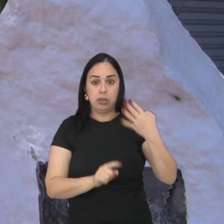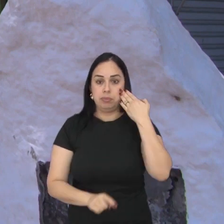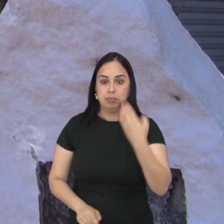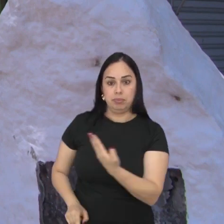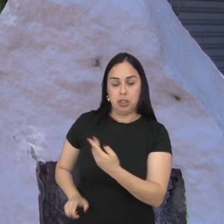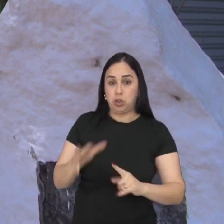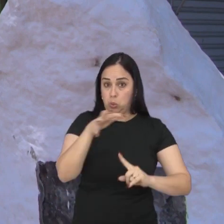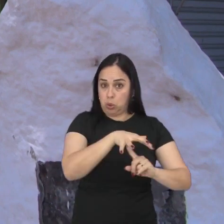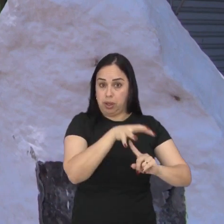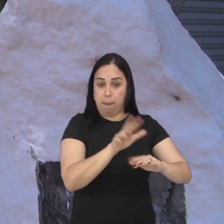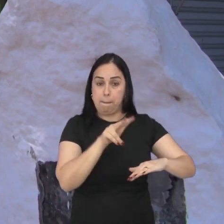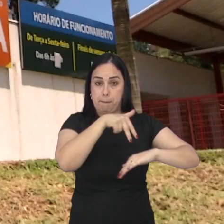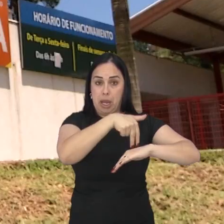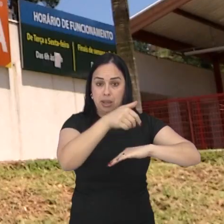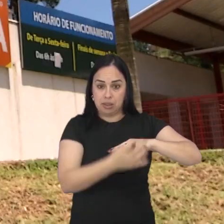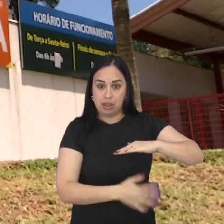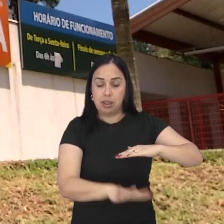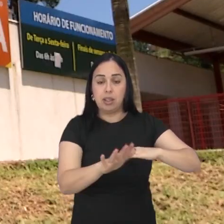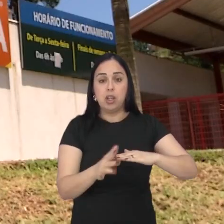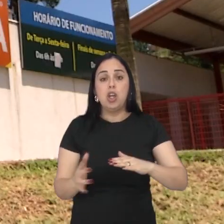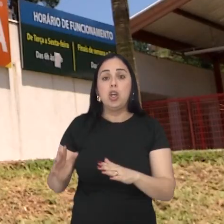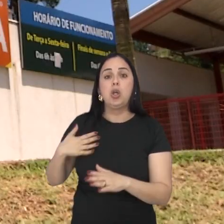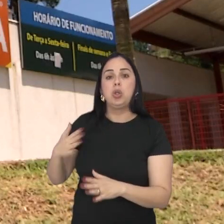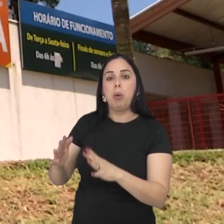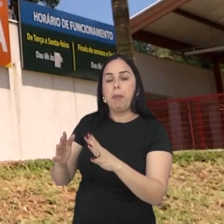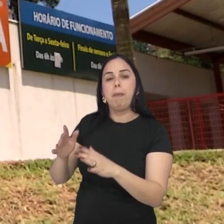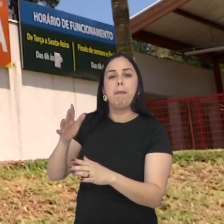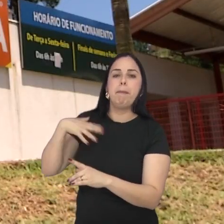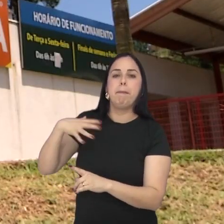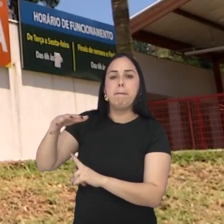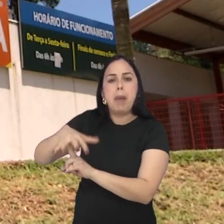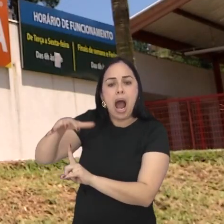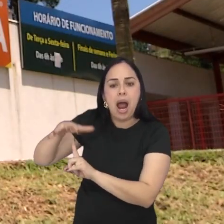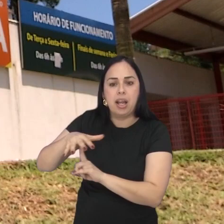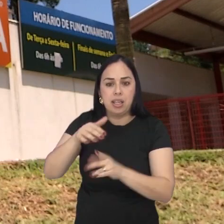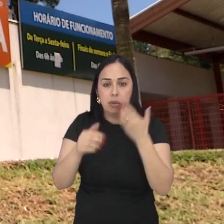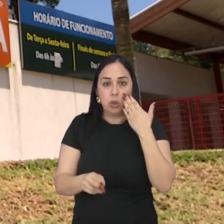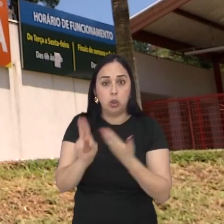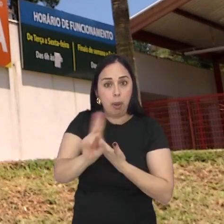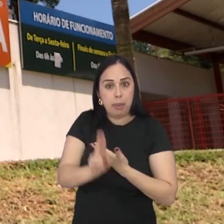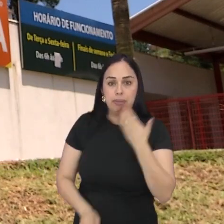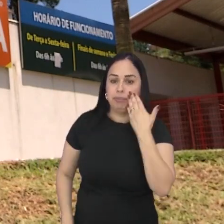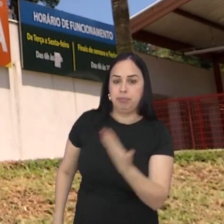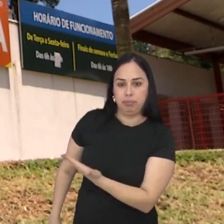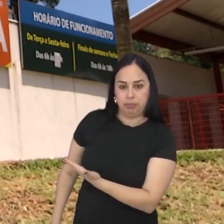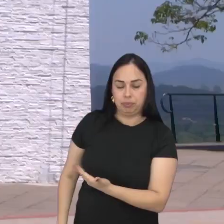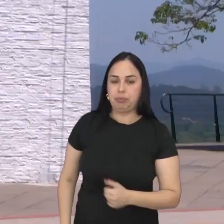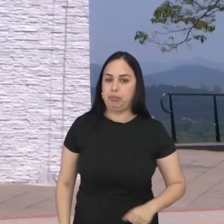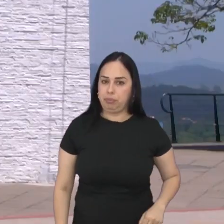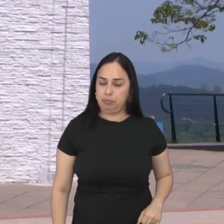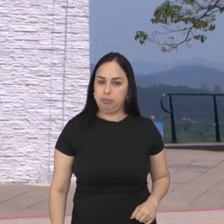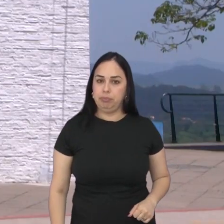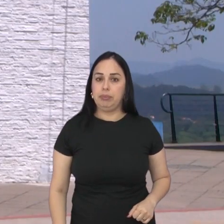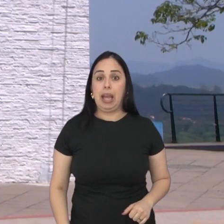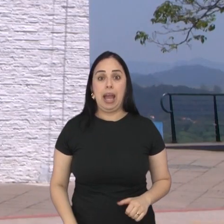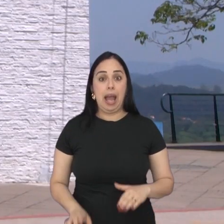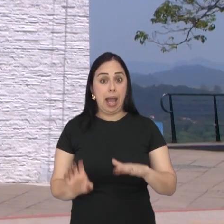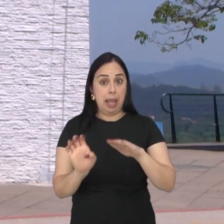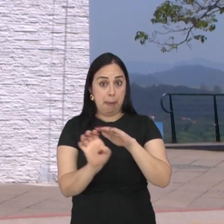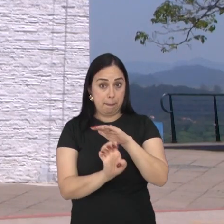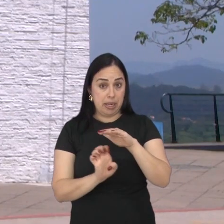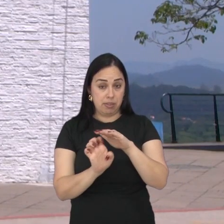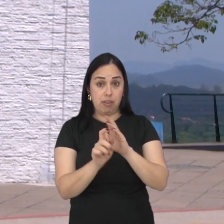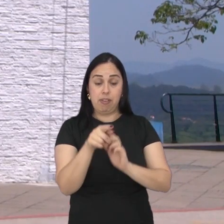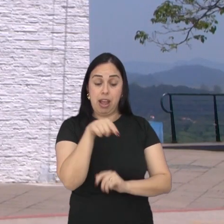ficam na orla do Banhado e o do Parque Alberto Simões, na região norte do município. Uma mesma